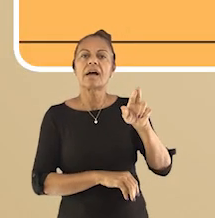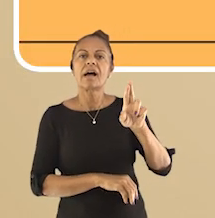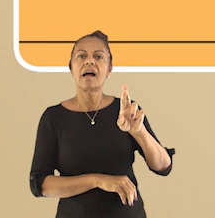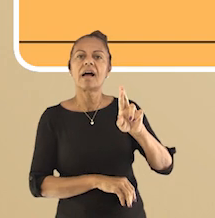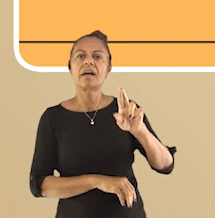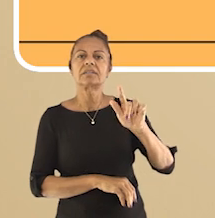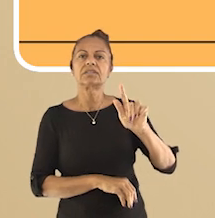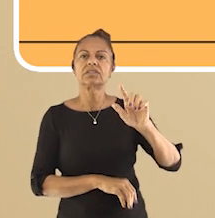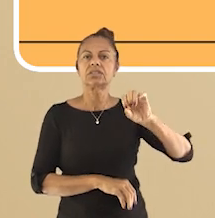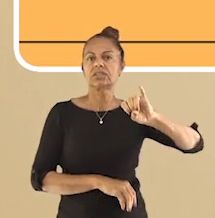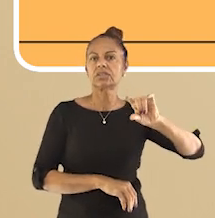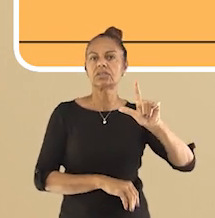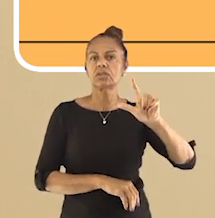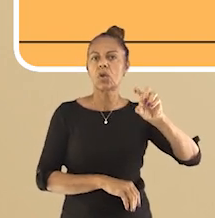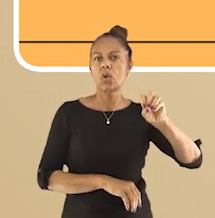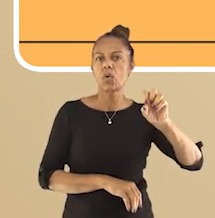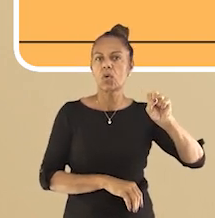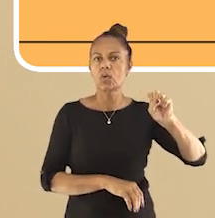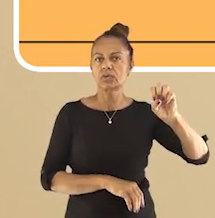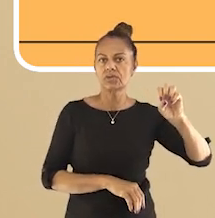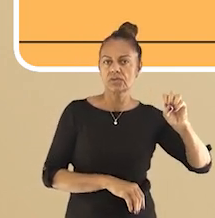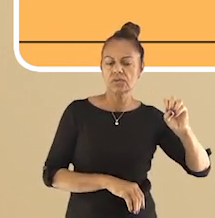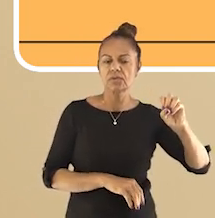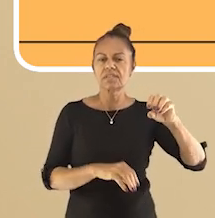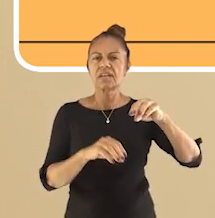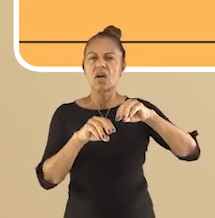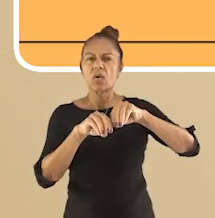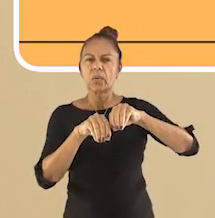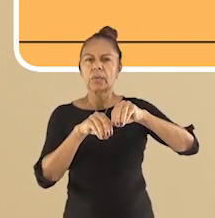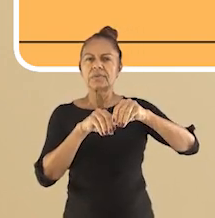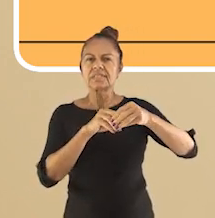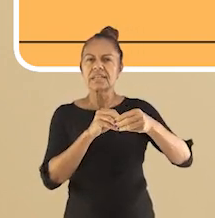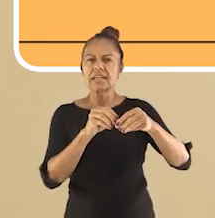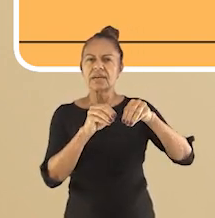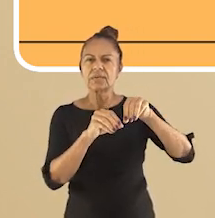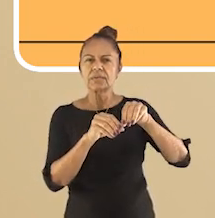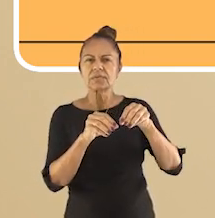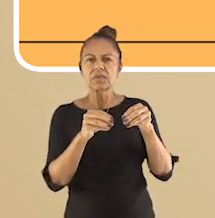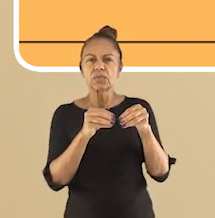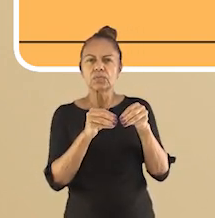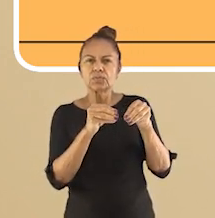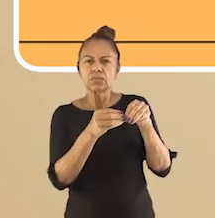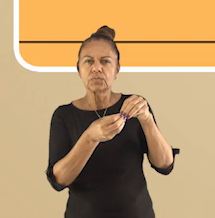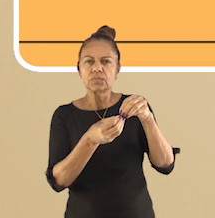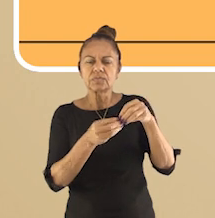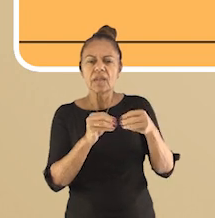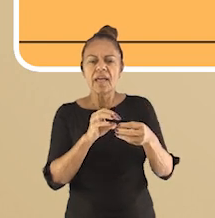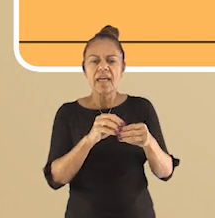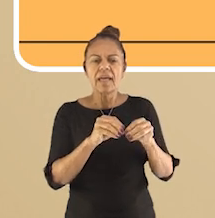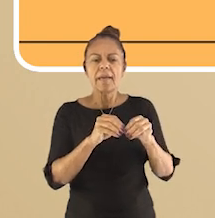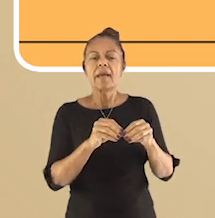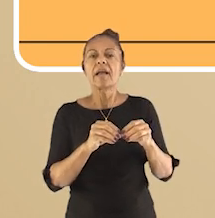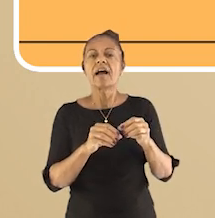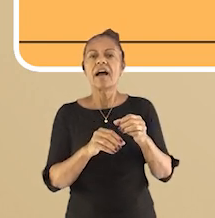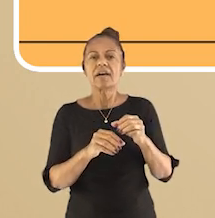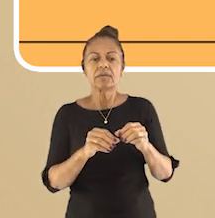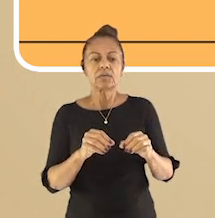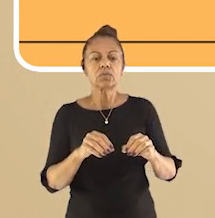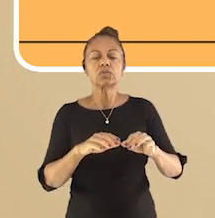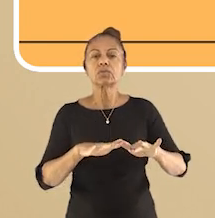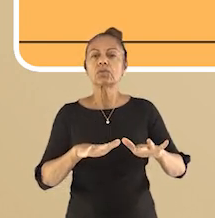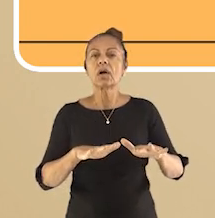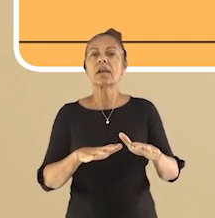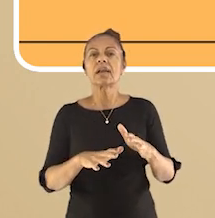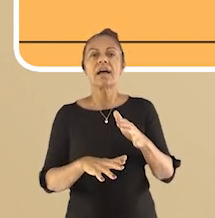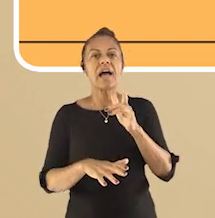uma grande quantidade de argila. Os grãos da argila são pequenos e ficam unidos. A união